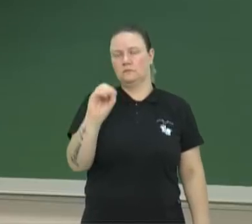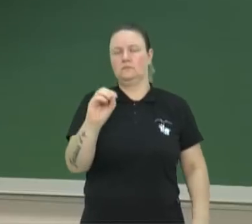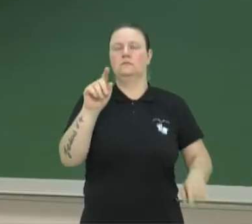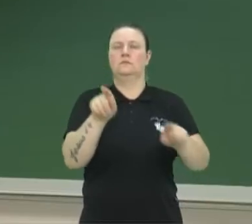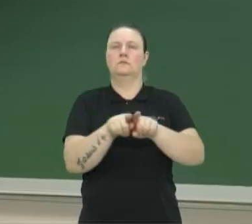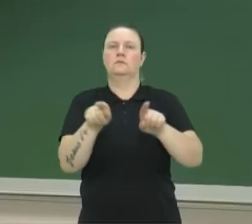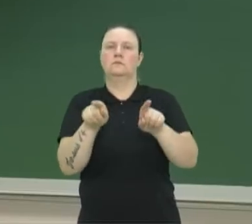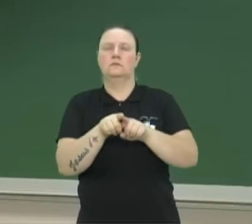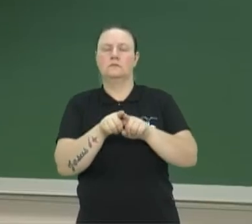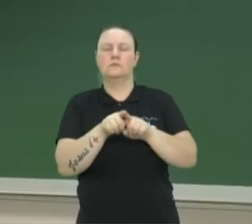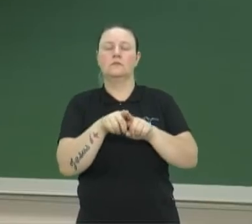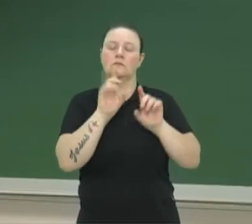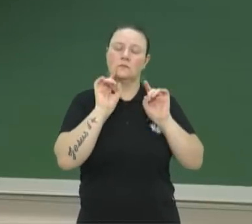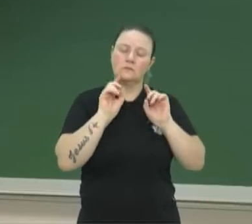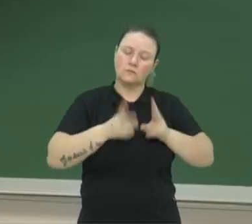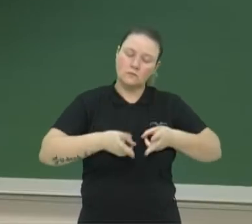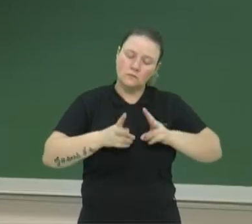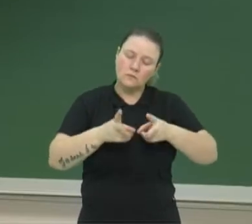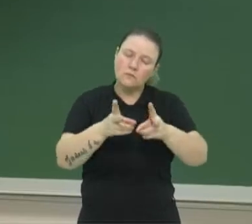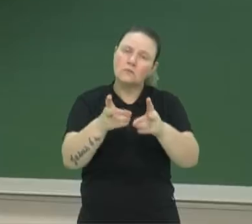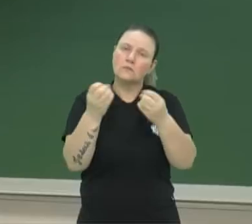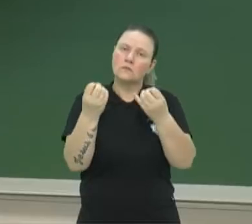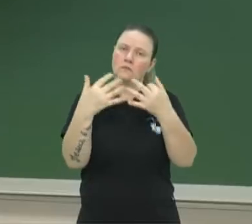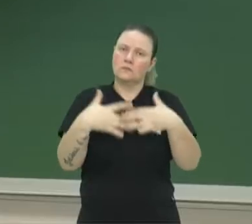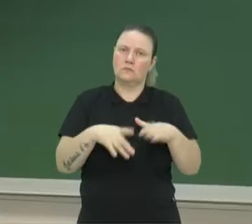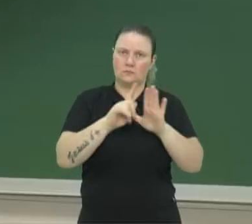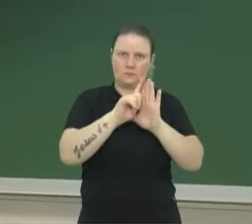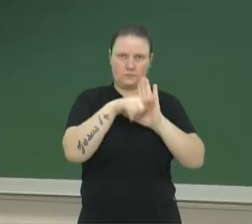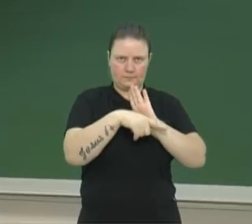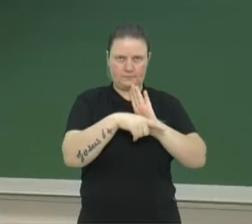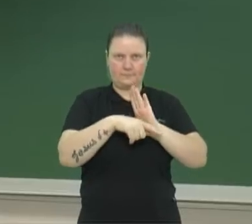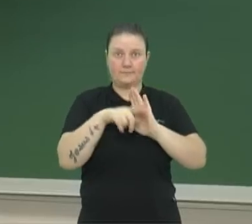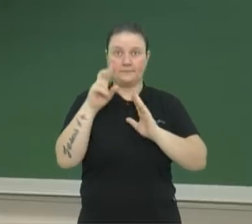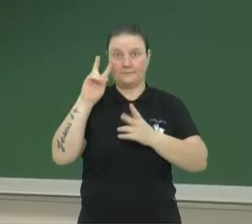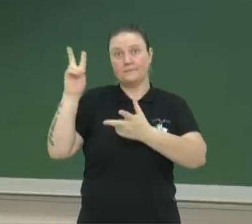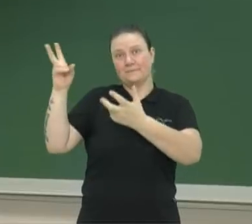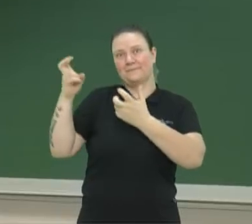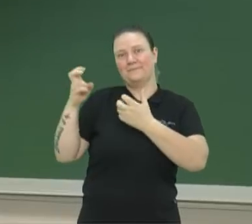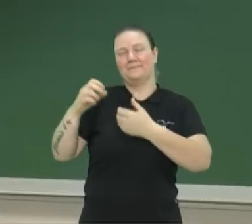né, que nós vamos continuar falando sobre este gênero. Então vamos acompanhar?